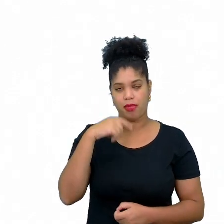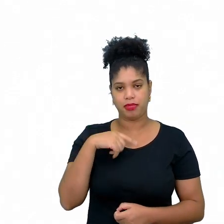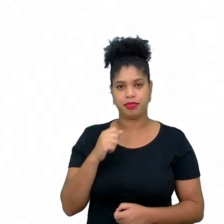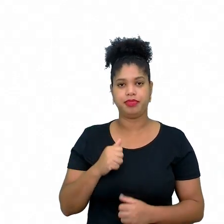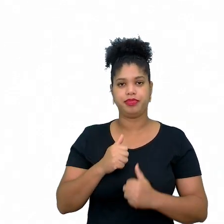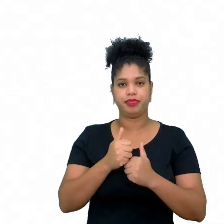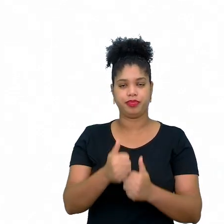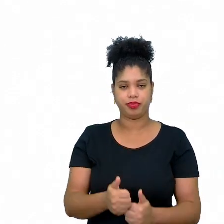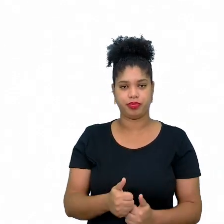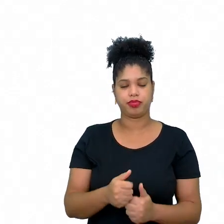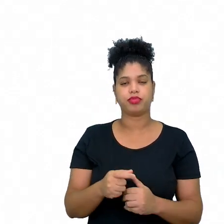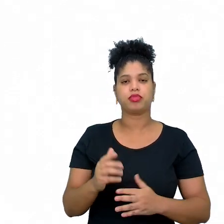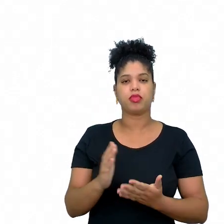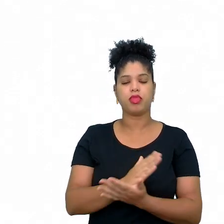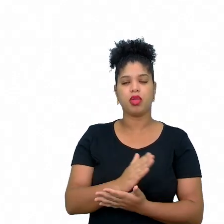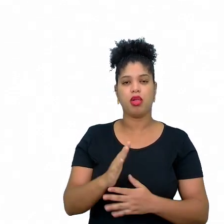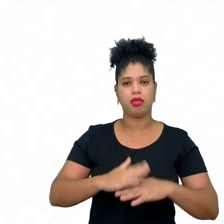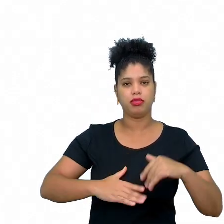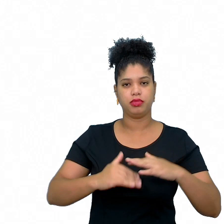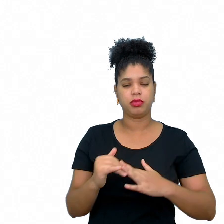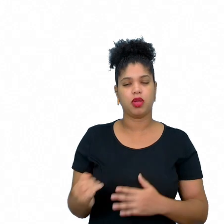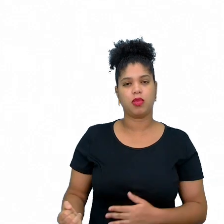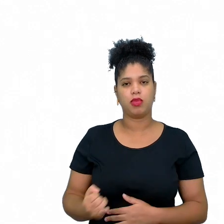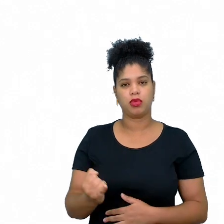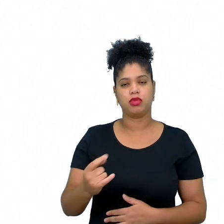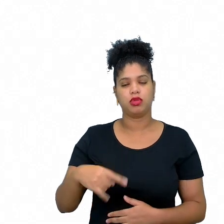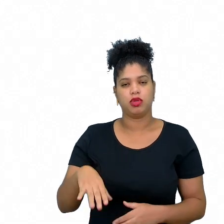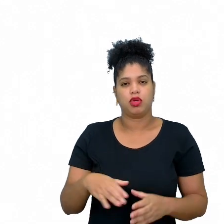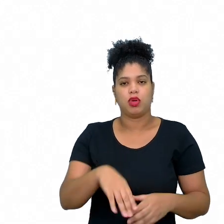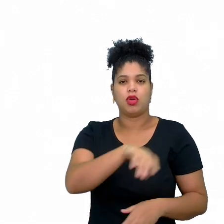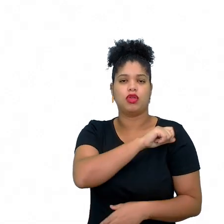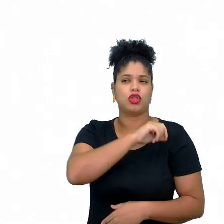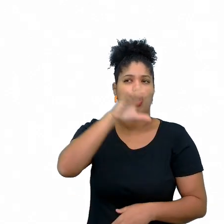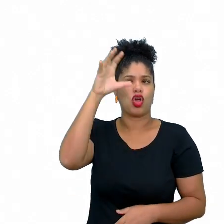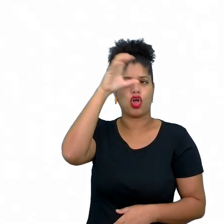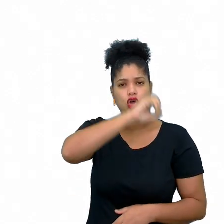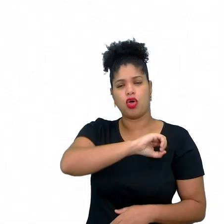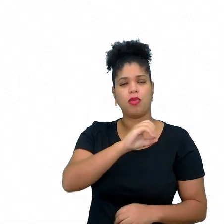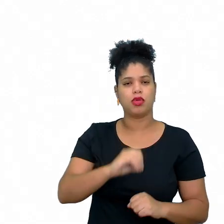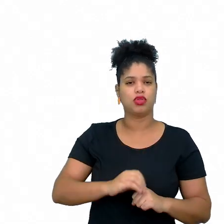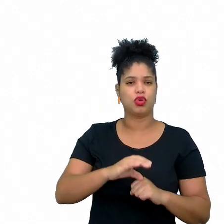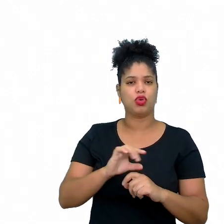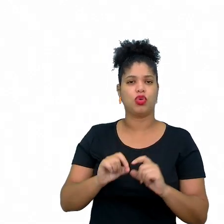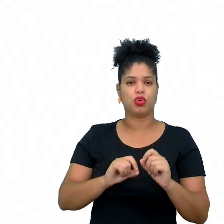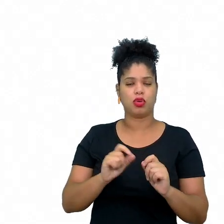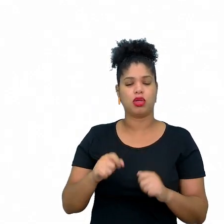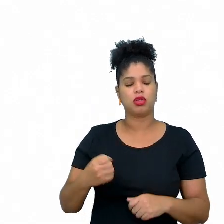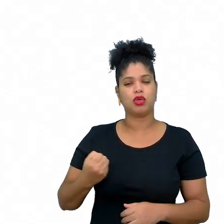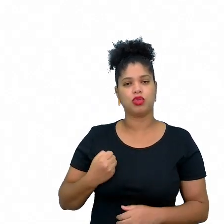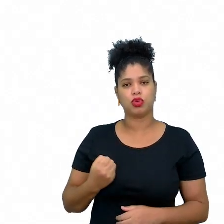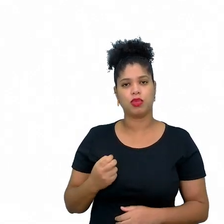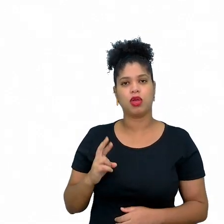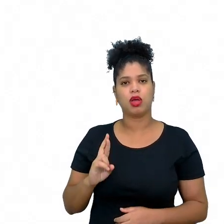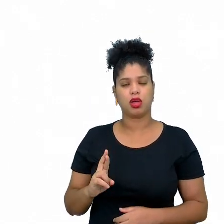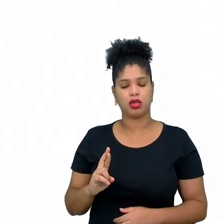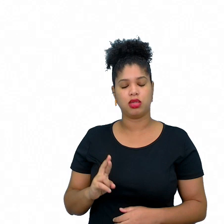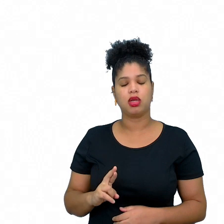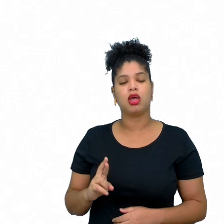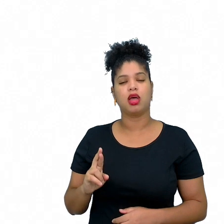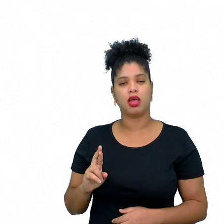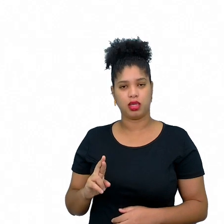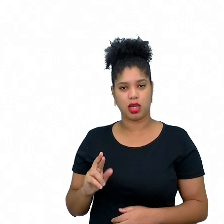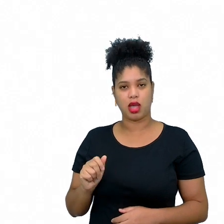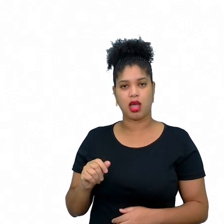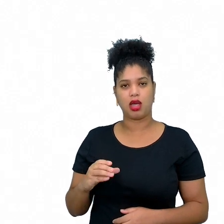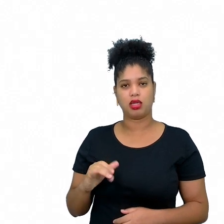nessas habilidades essenciais, no que esses alunos compreendem. Para compreender números racionais, eles precisam ter,